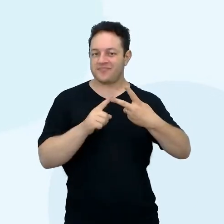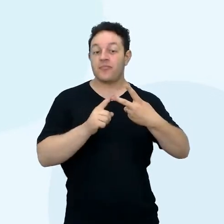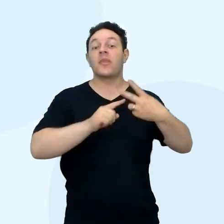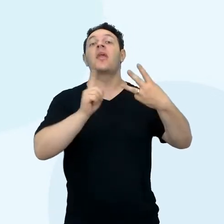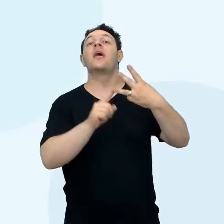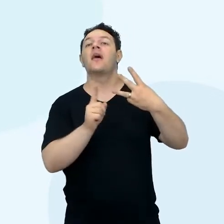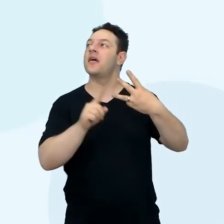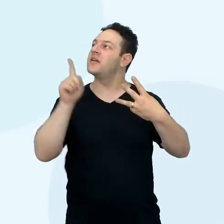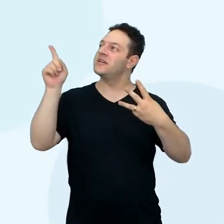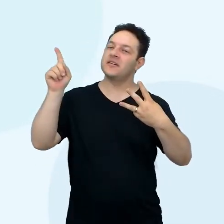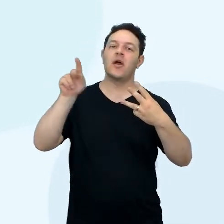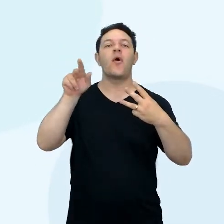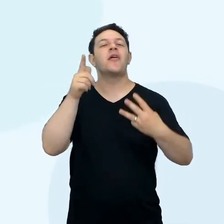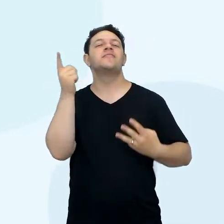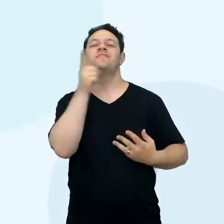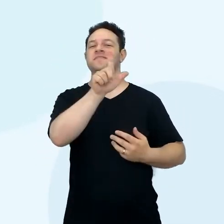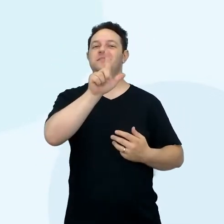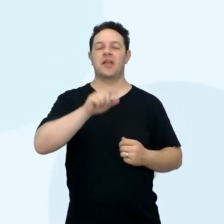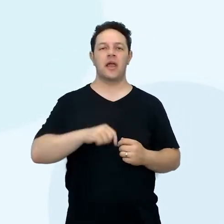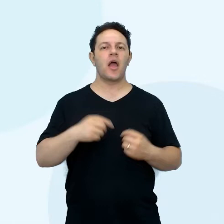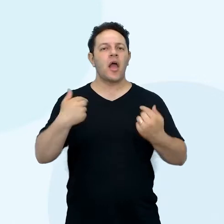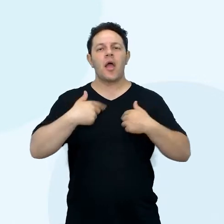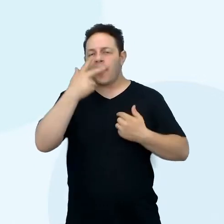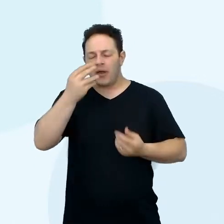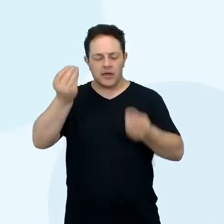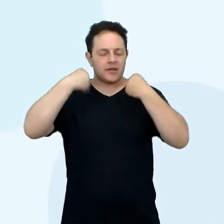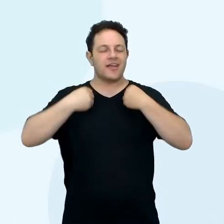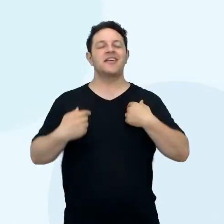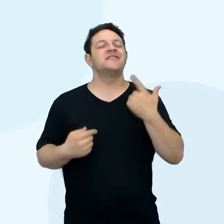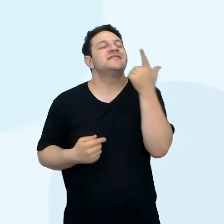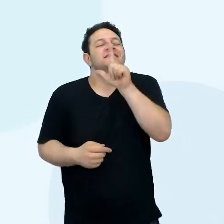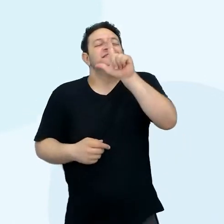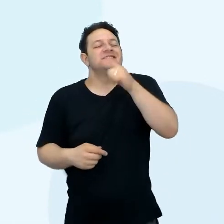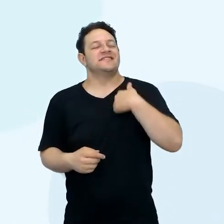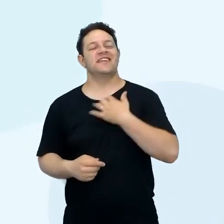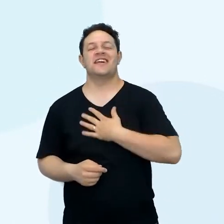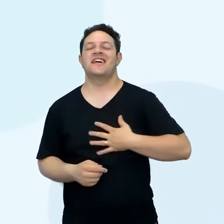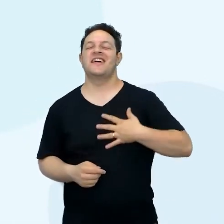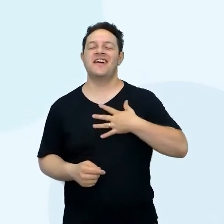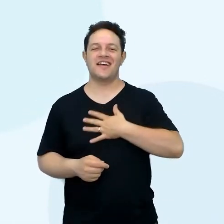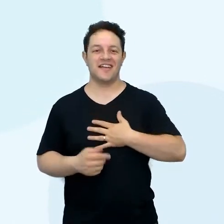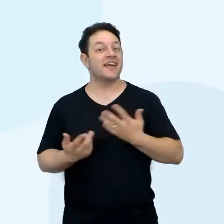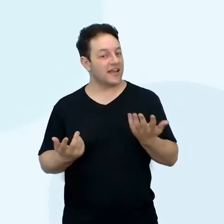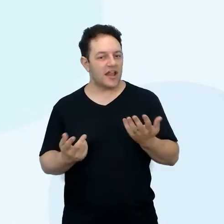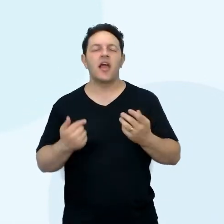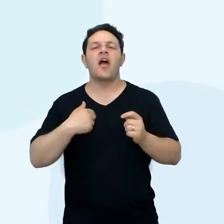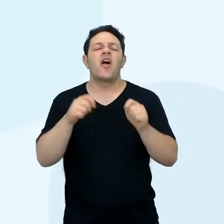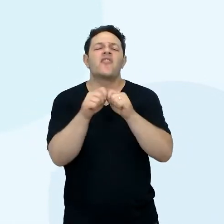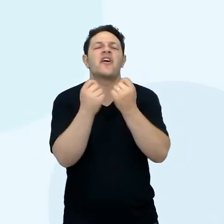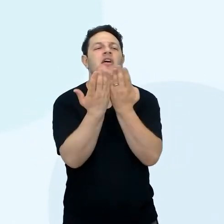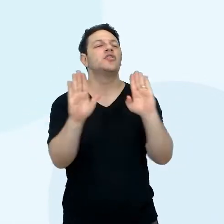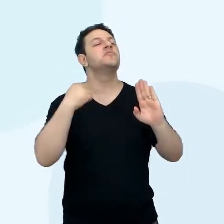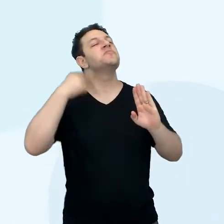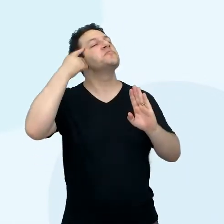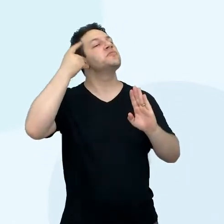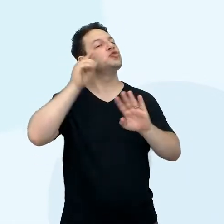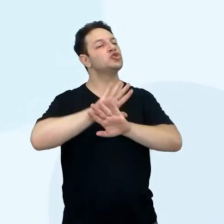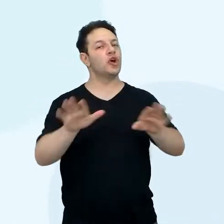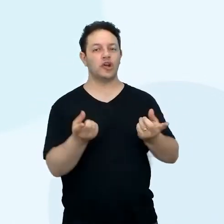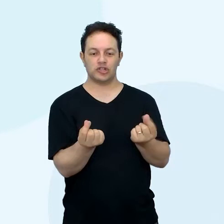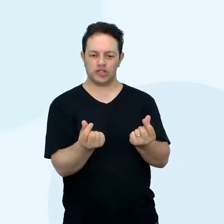Terceira, a realização. Você tem que se sentir realizado com isso, né? Não é fazendo empreendimento só para ganhar dinheiro, mas você tem